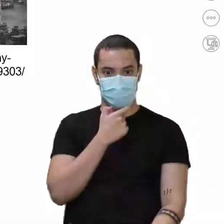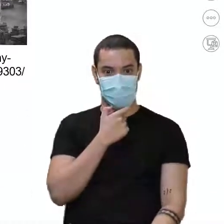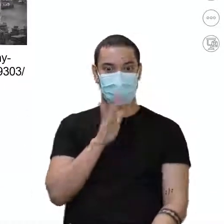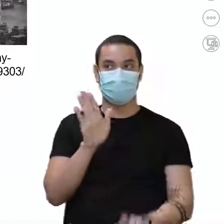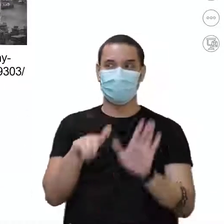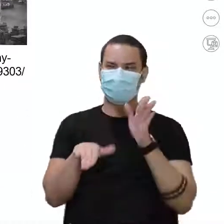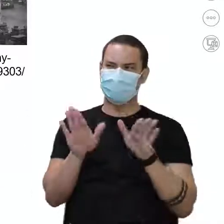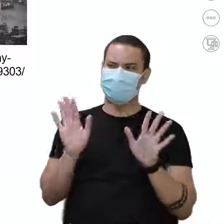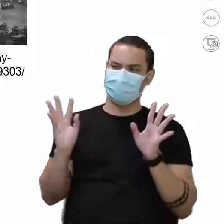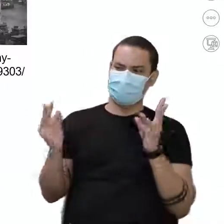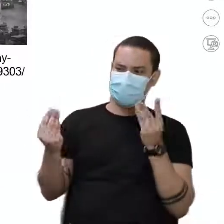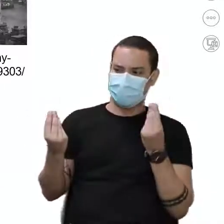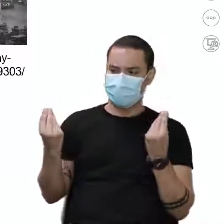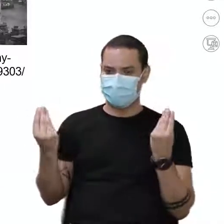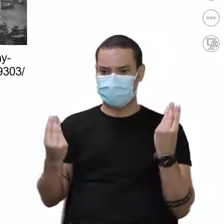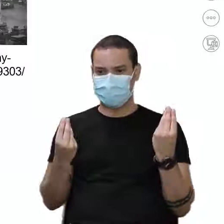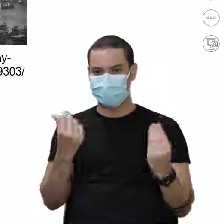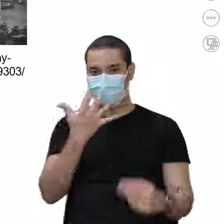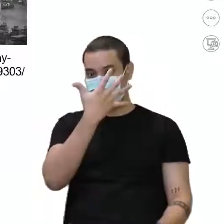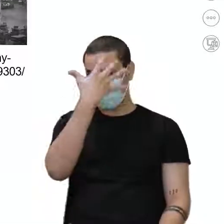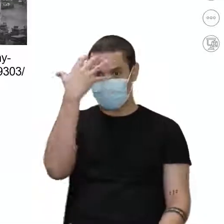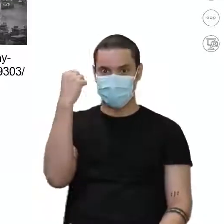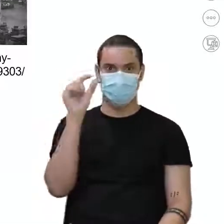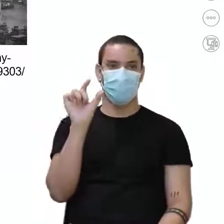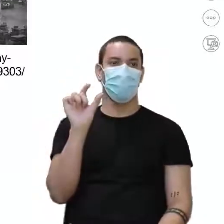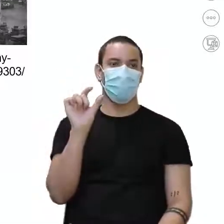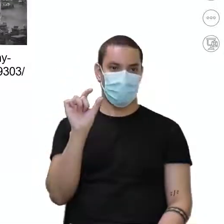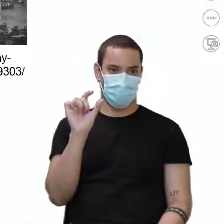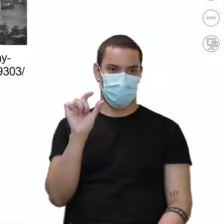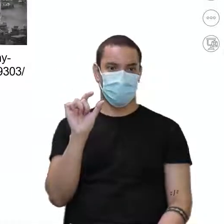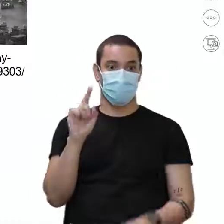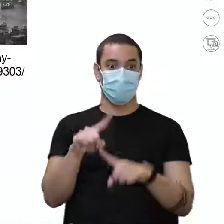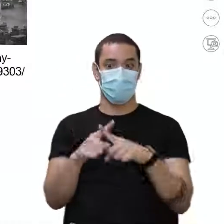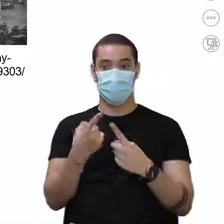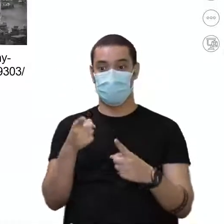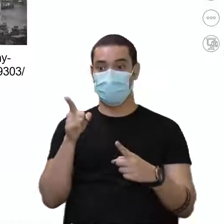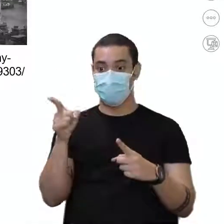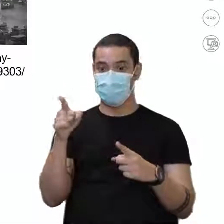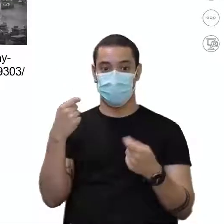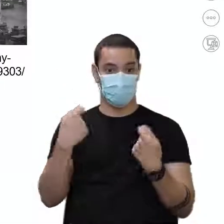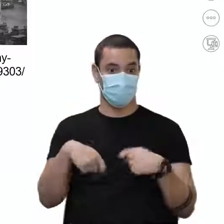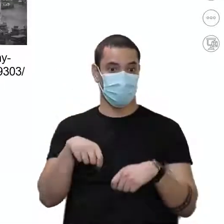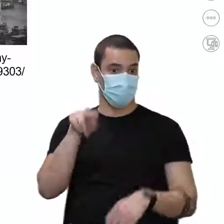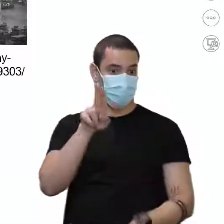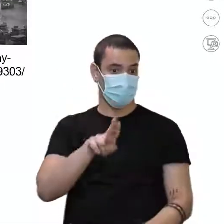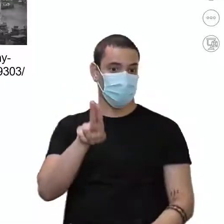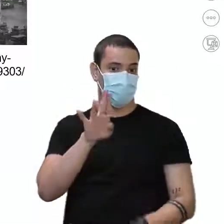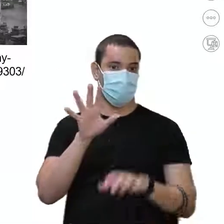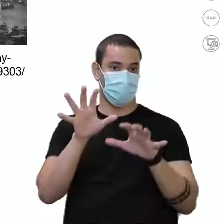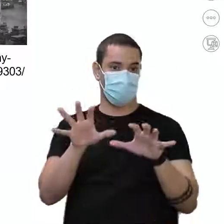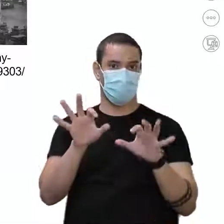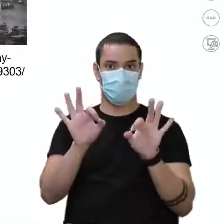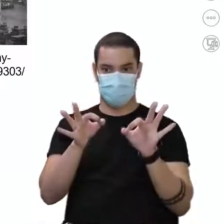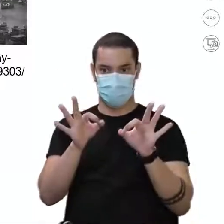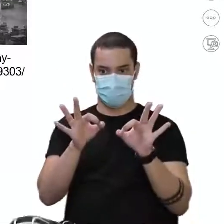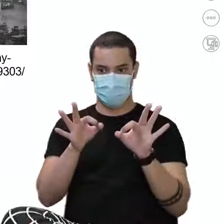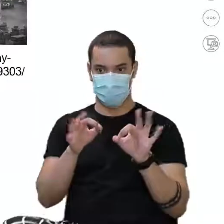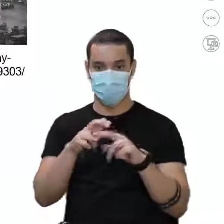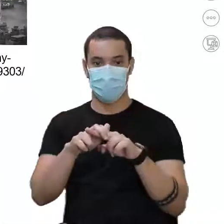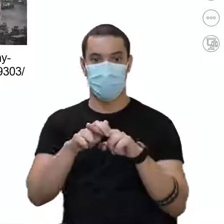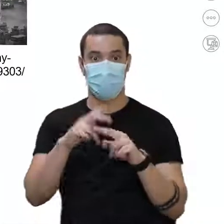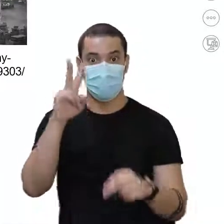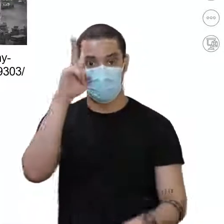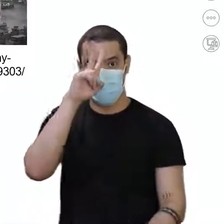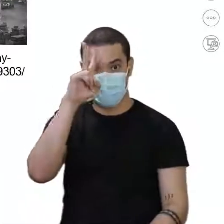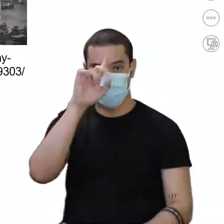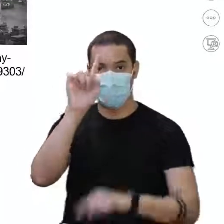pouco assim, e talvez esqueça do presente perfeito contínuo, mas nesse caso você vai usar o presente perfeito contínuo. Então lembre-se